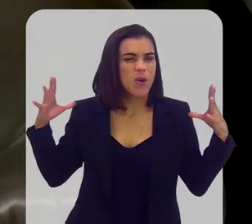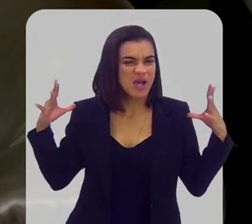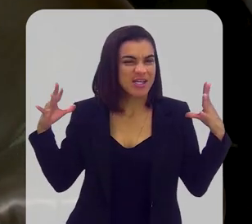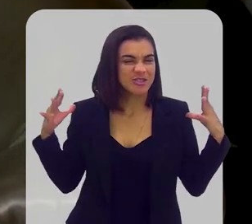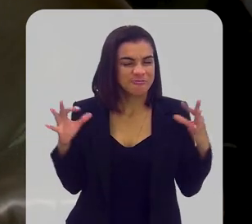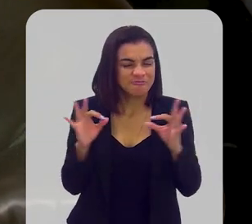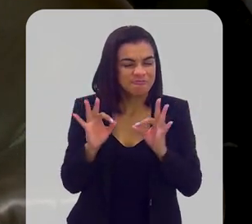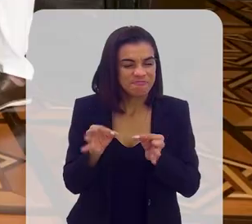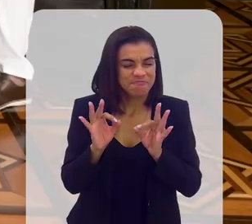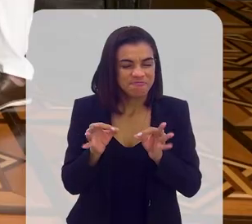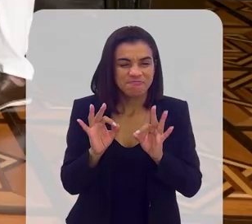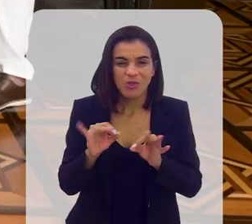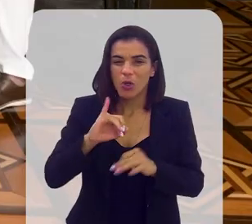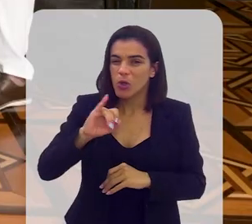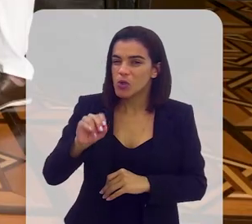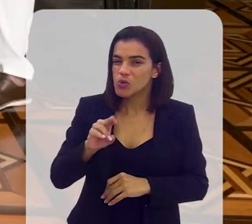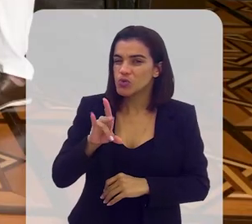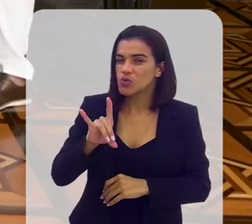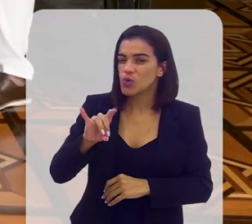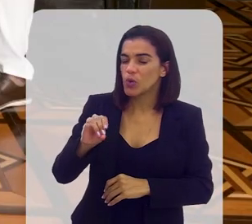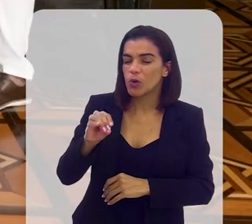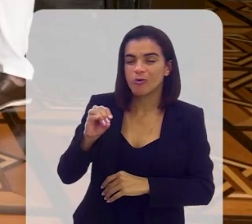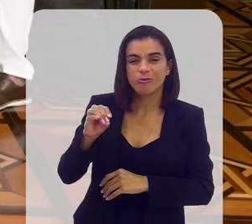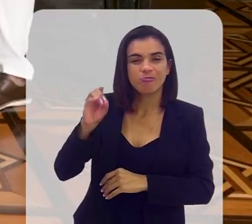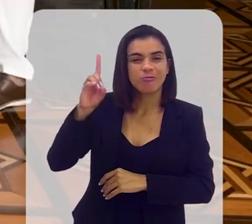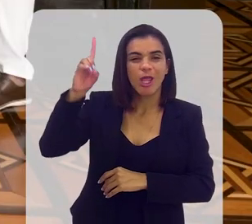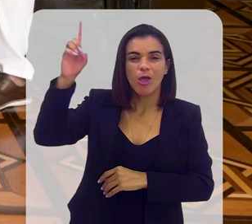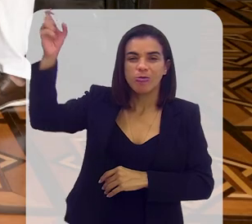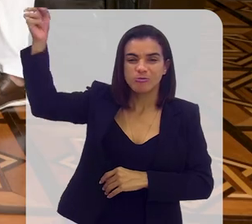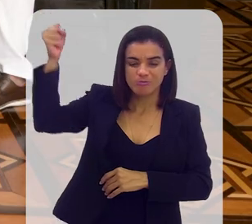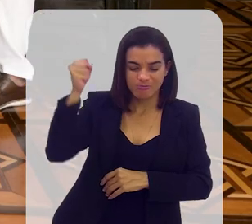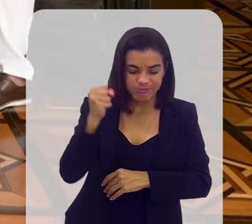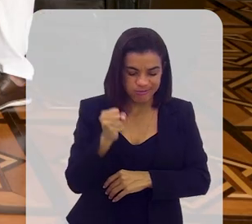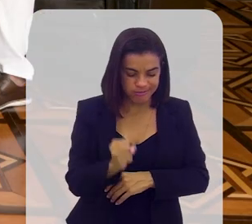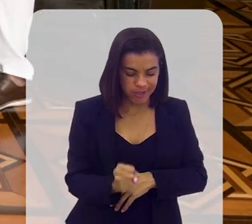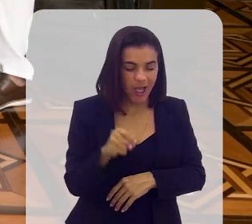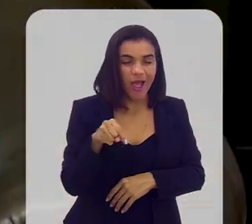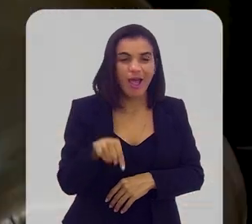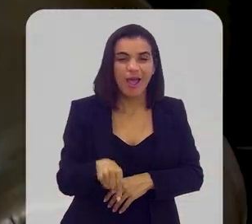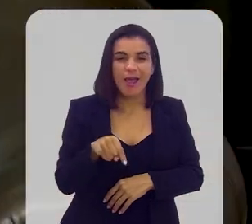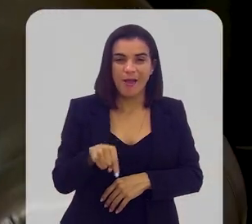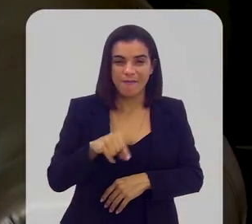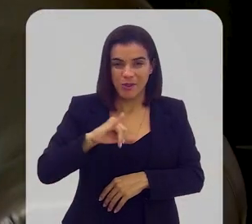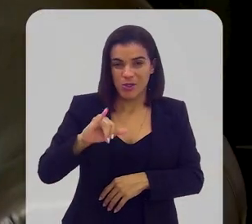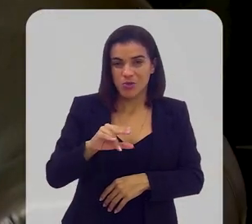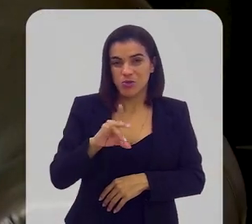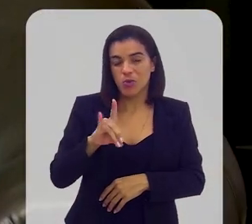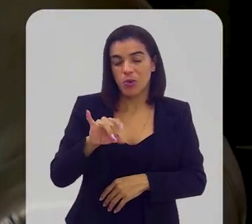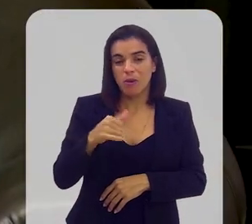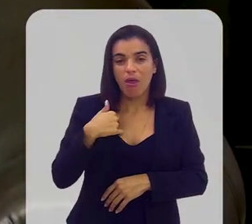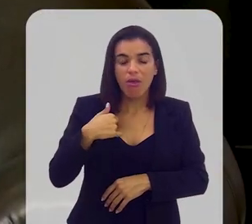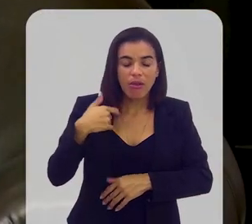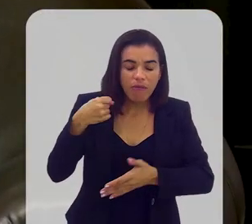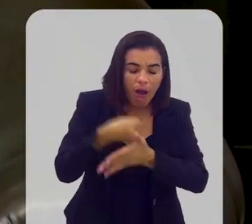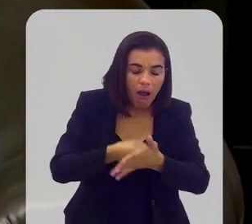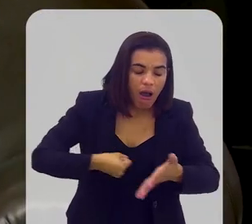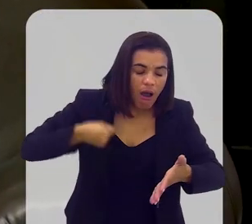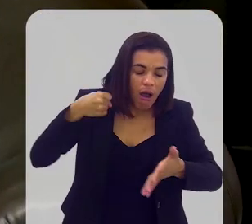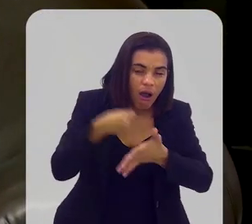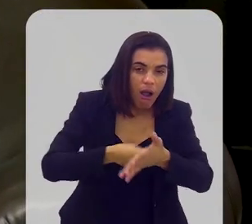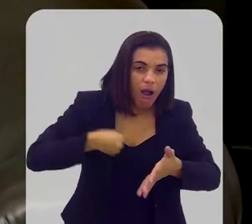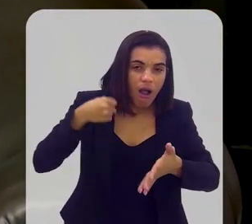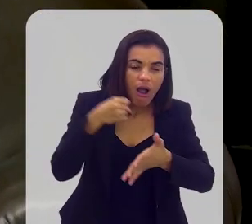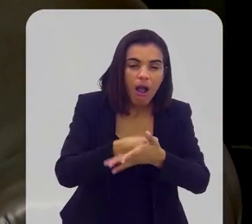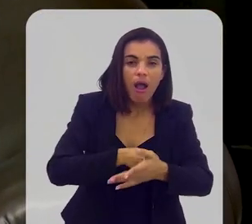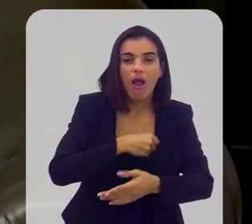falo isso, né? Que o Júlio, o Senhor colocou assim na minha vida no momento que eu estava furando o poço. Lutando